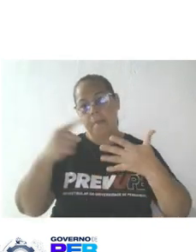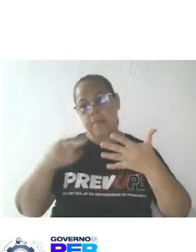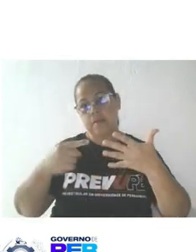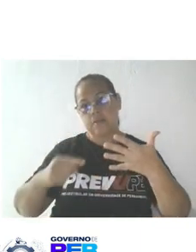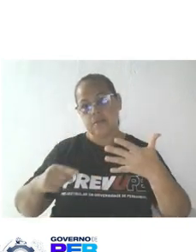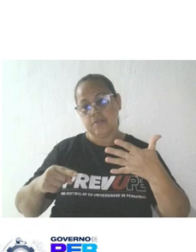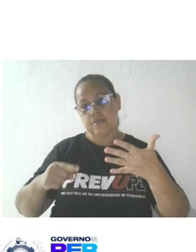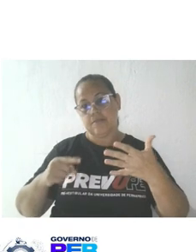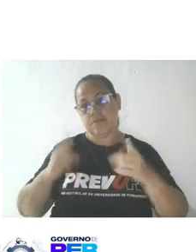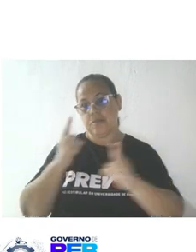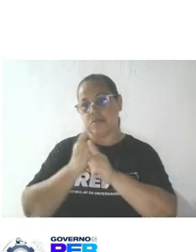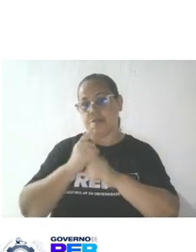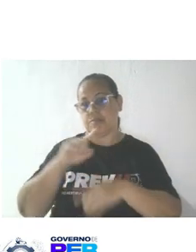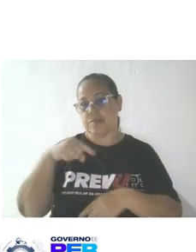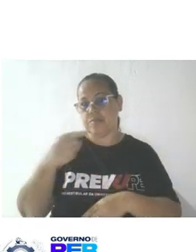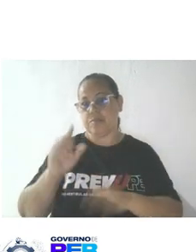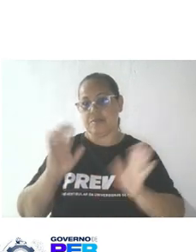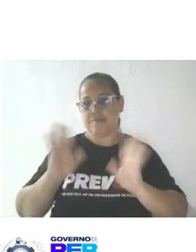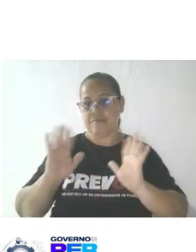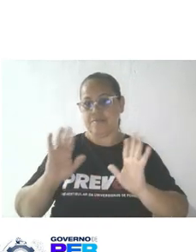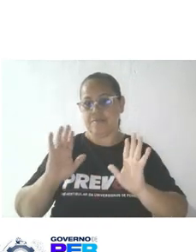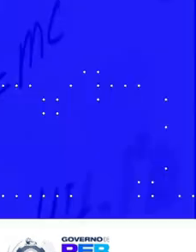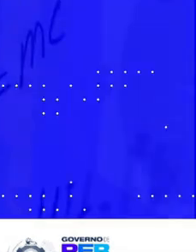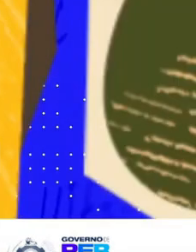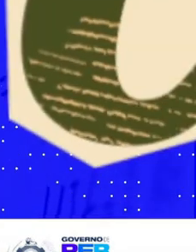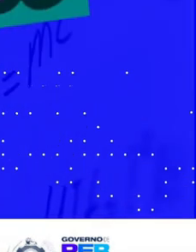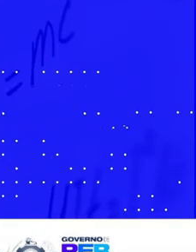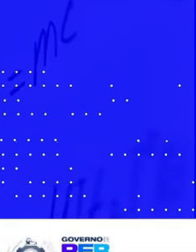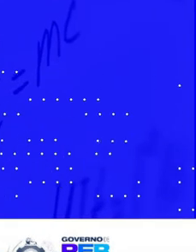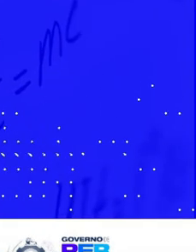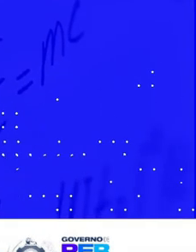e até os próximos vídeos, tá? Beleza, pessoal? Forte abraço!